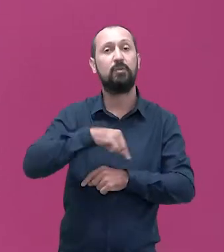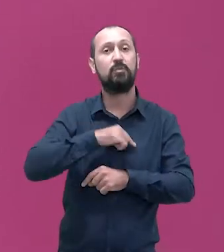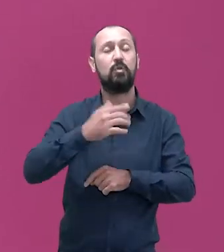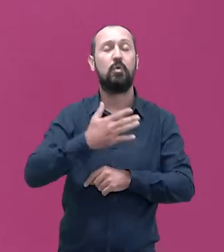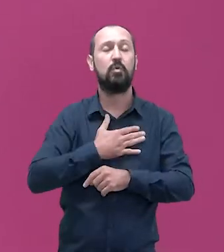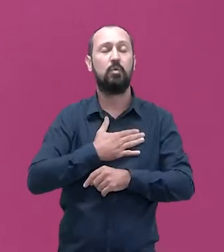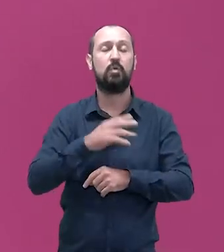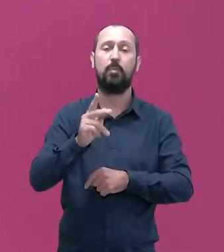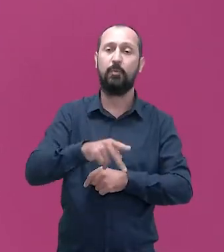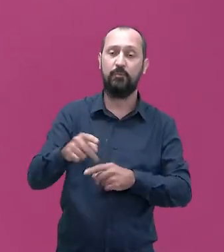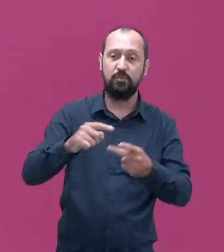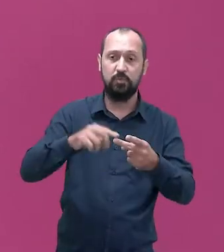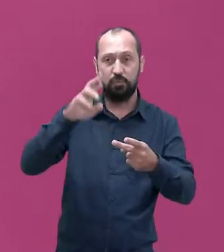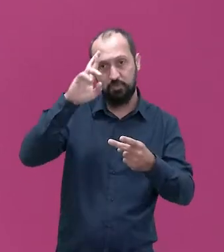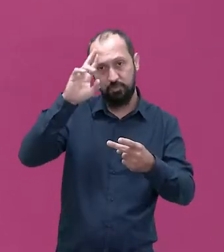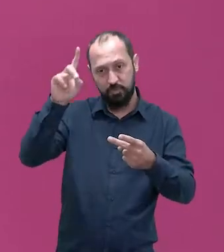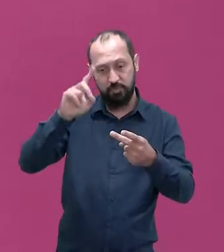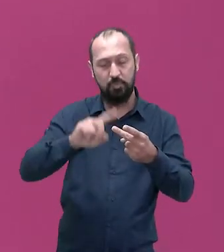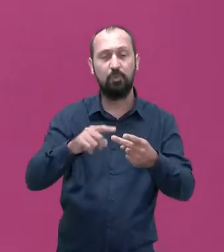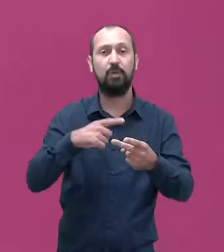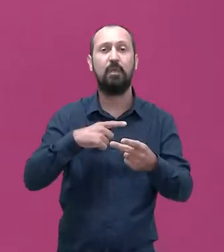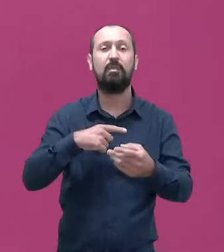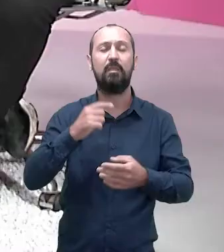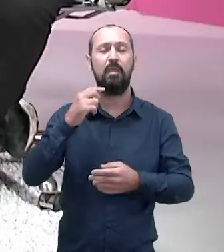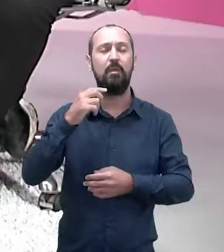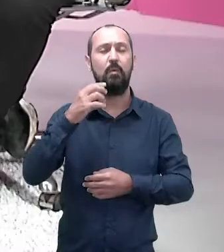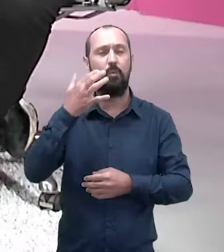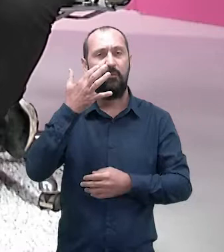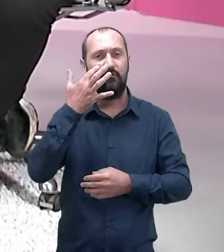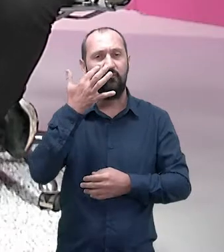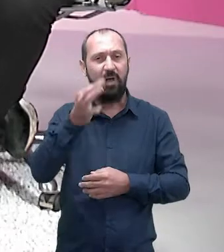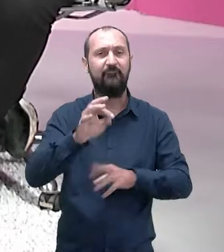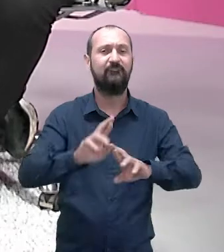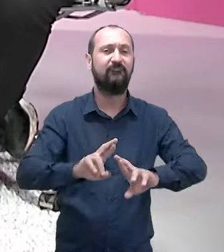nossos professores, nossos diretores tenham um olhar